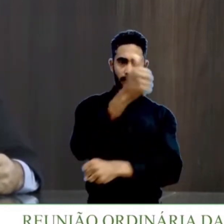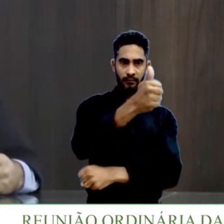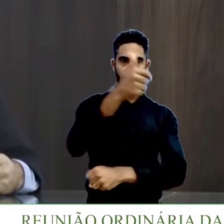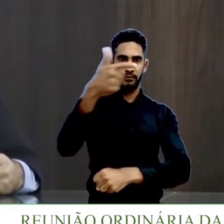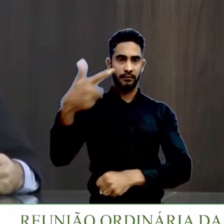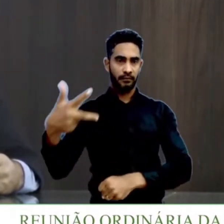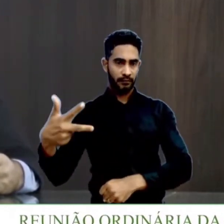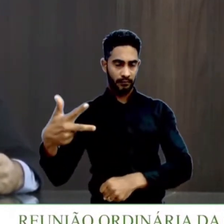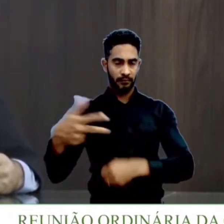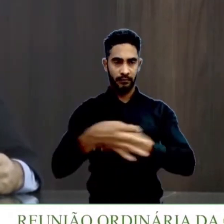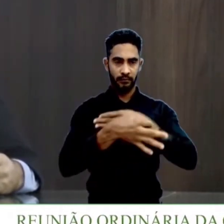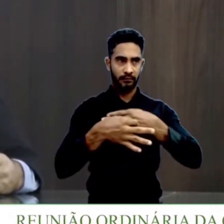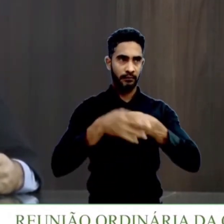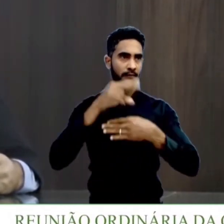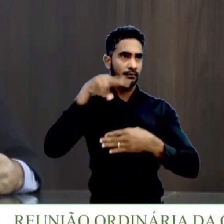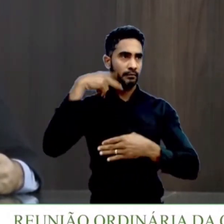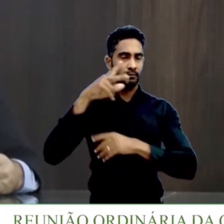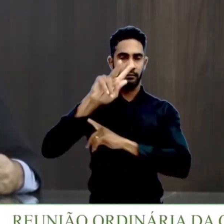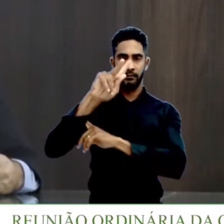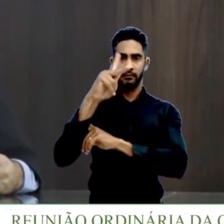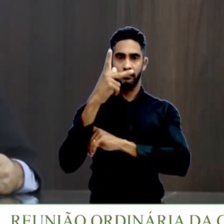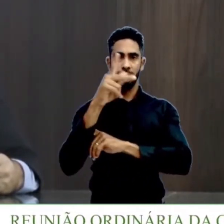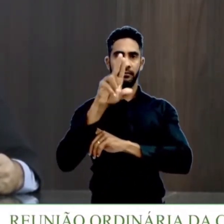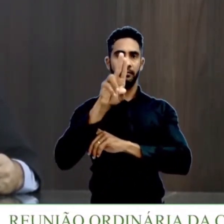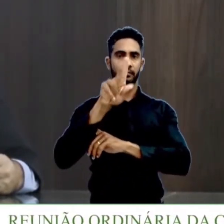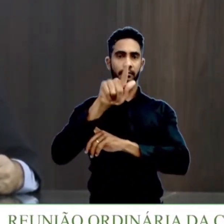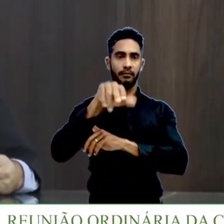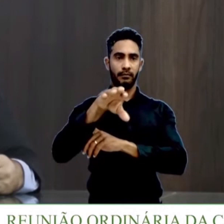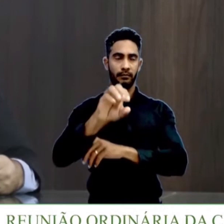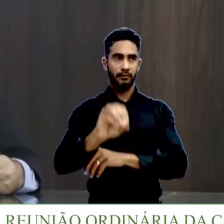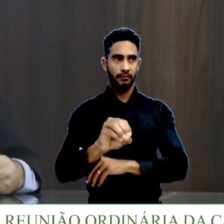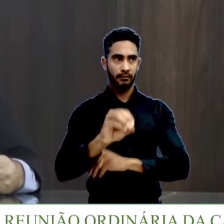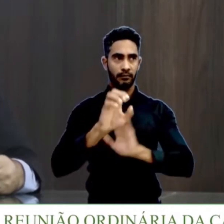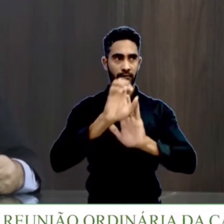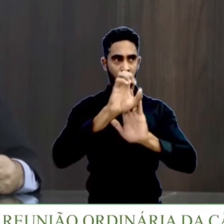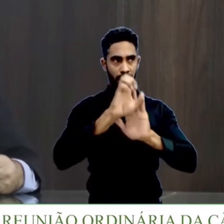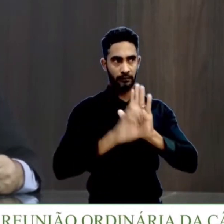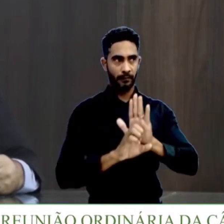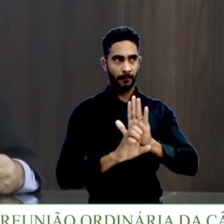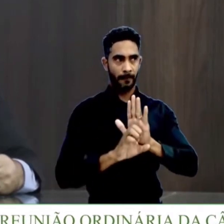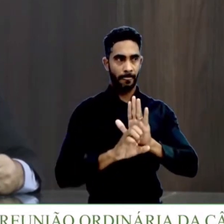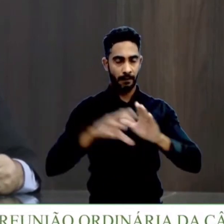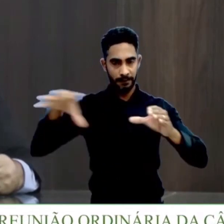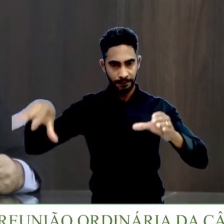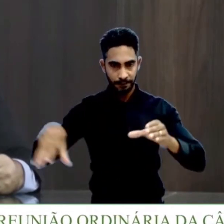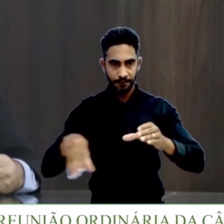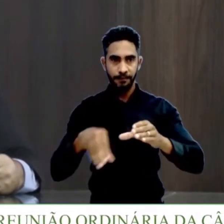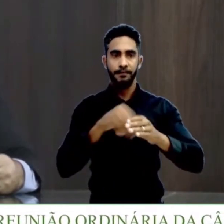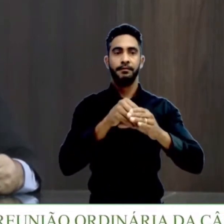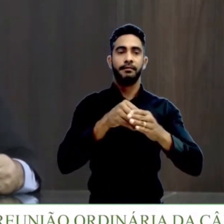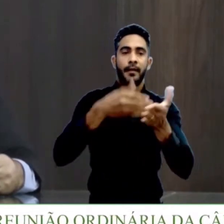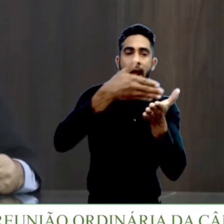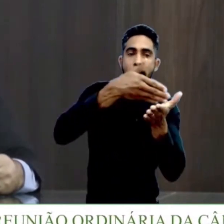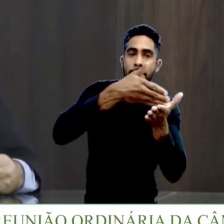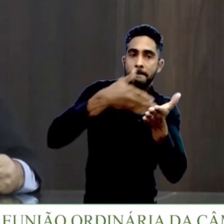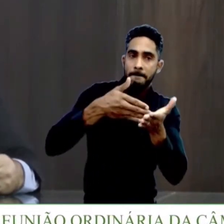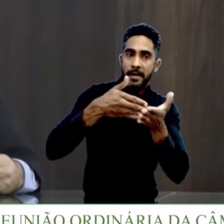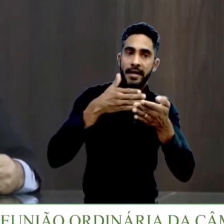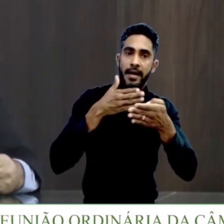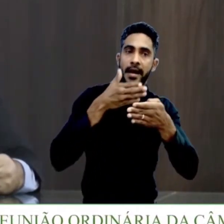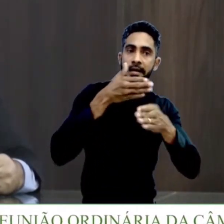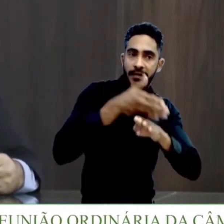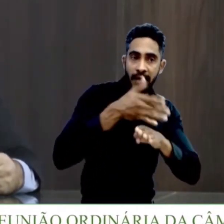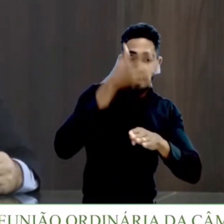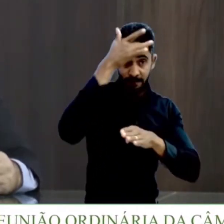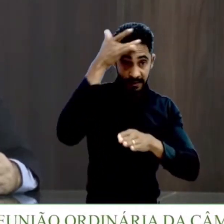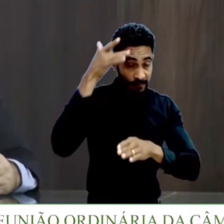004/2023, autoria, vereador Hugo Leonardo Dias Caires, ementa. Institui a meia entrada para doadores regulares de